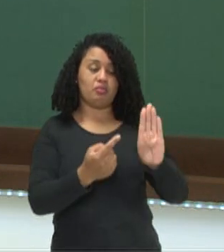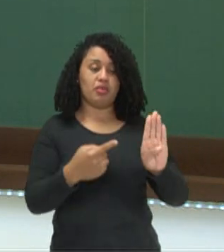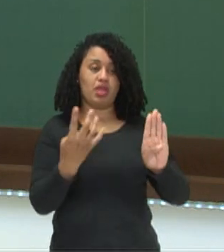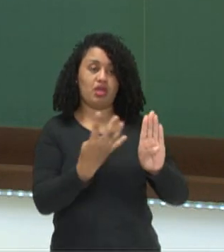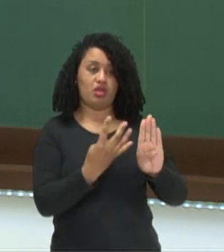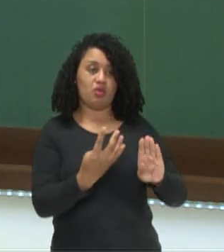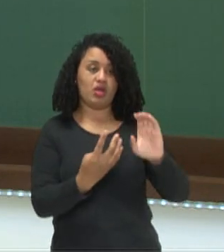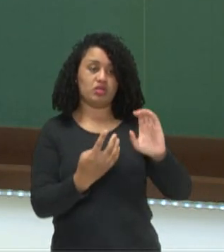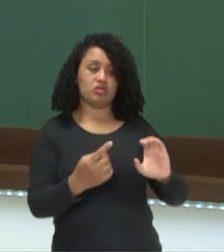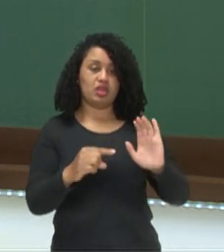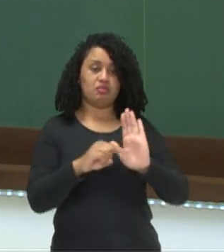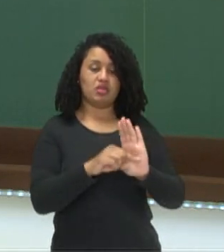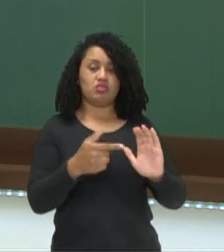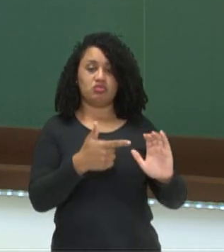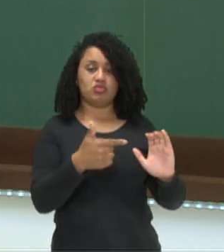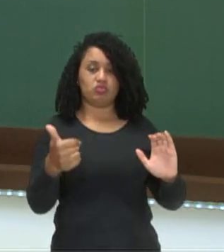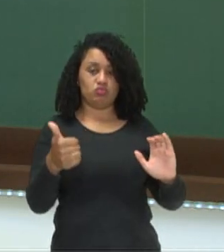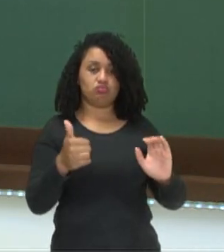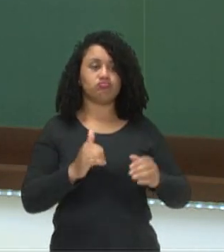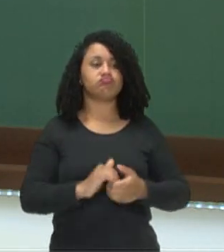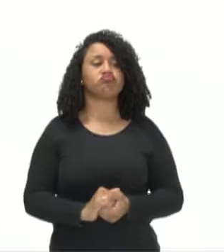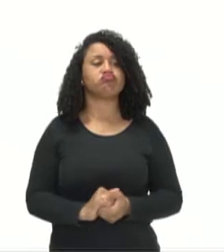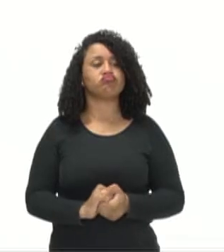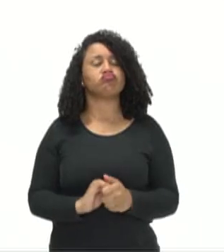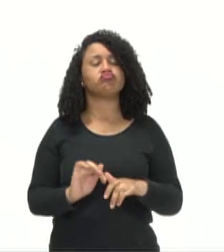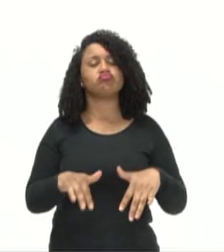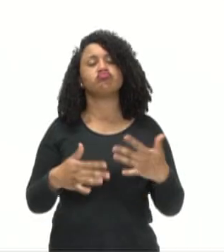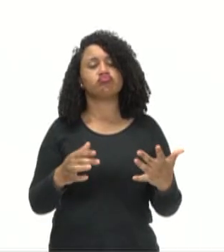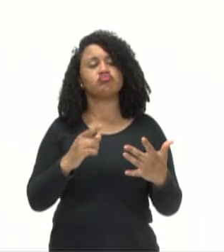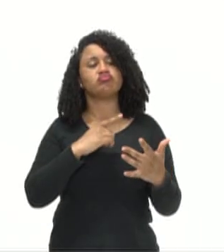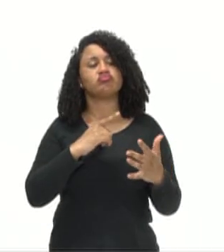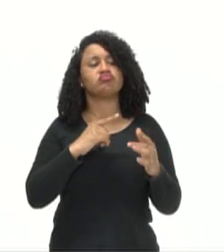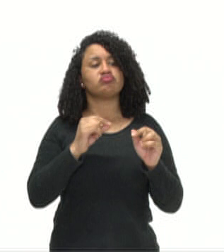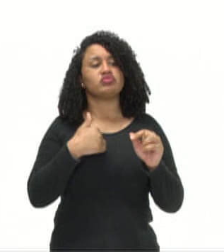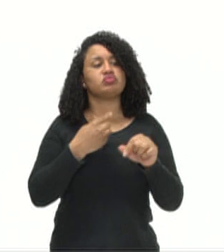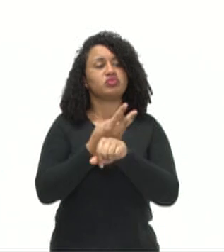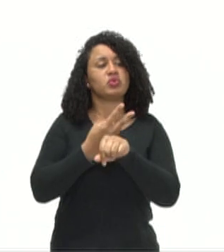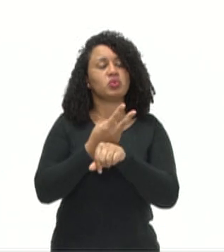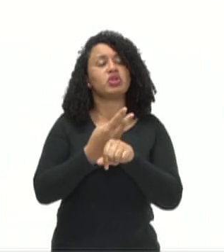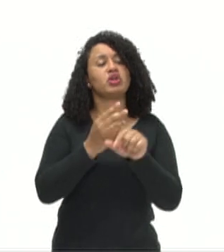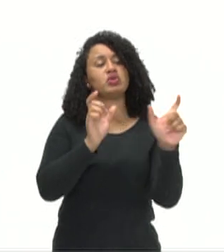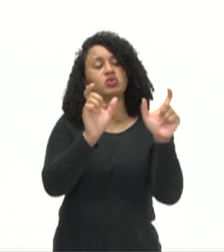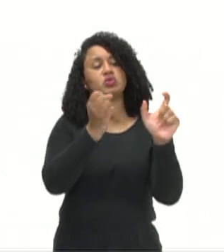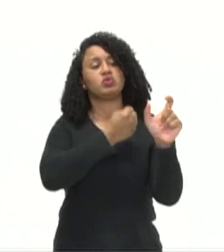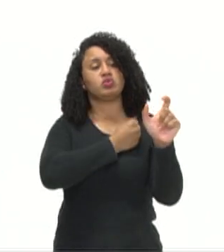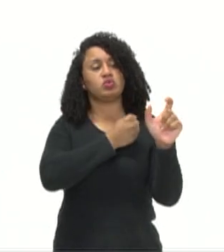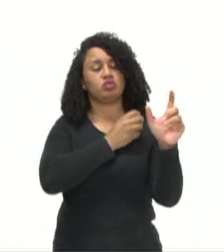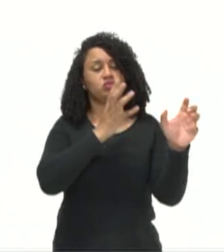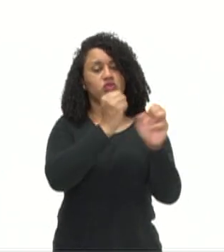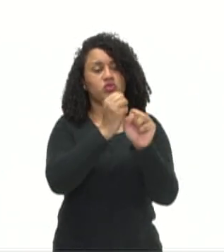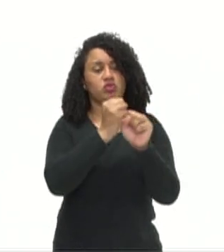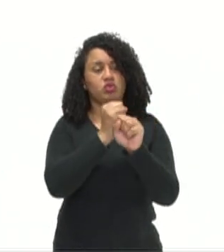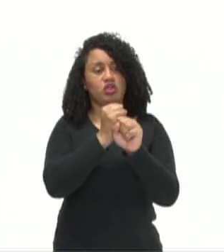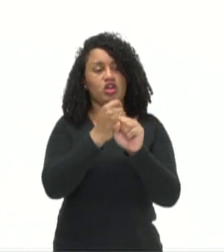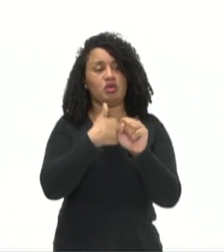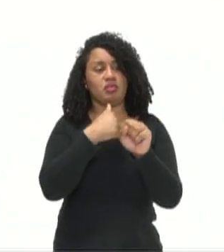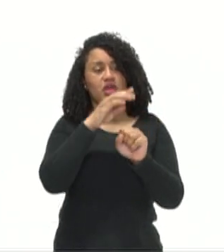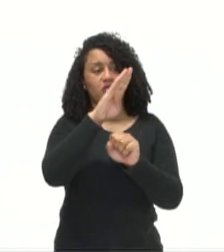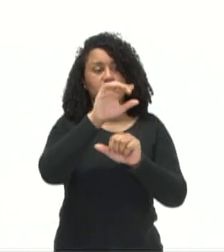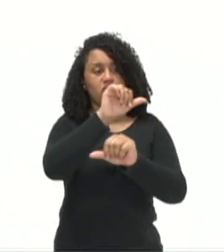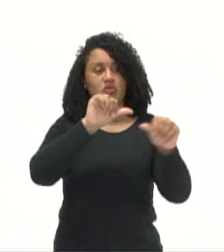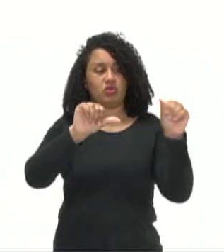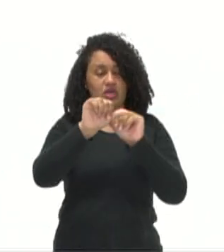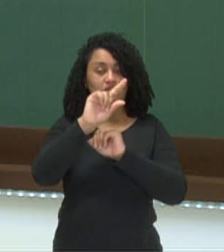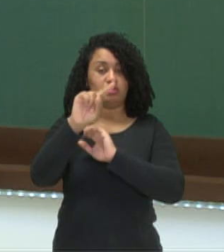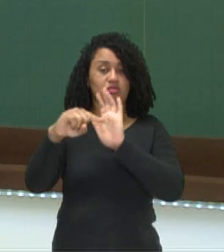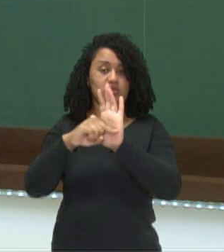é 4 e o C é menos 21. Estou buscando dois números que somados dão o B com sinal trocado, ou